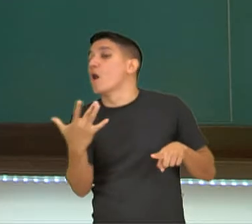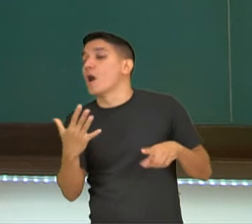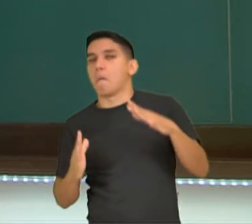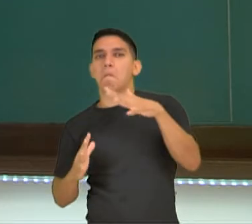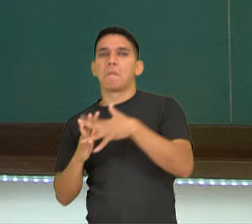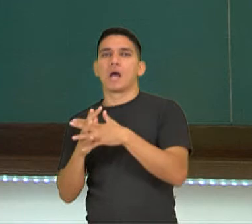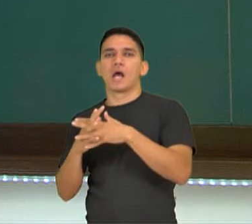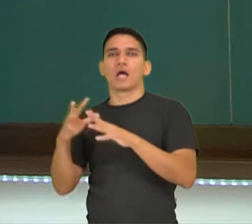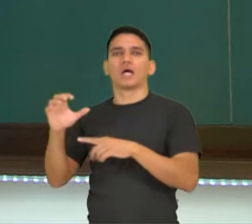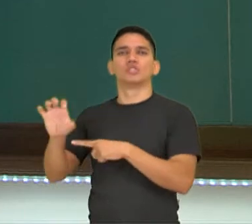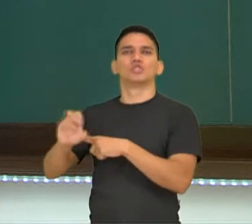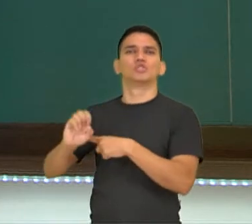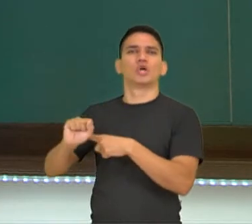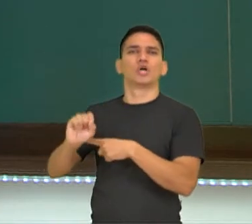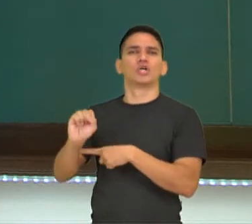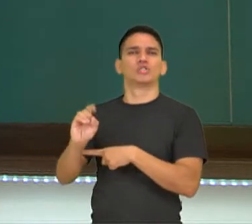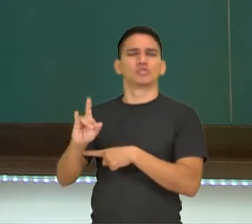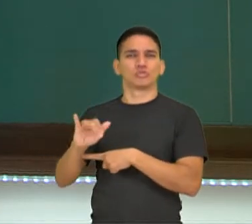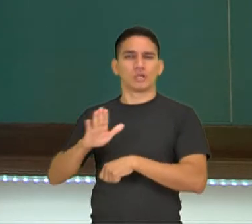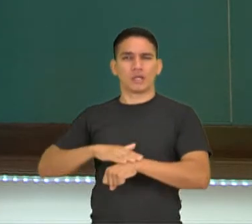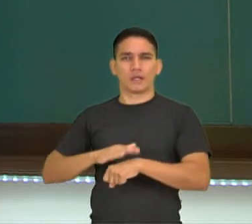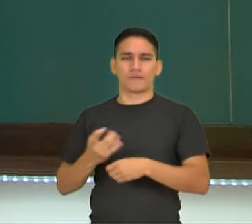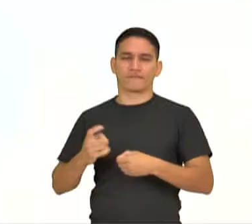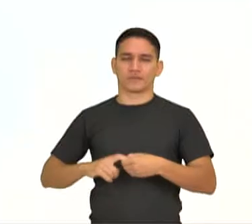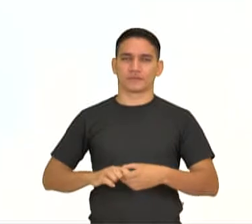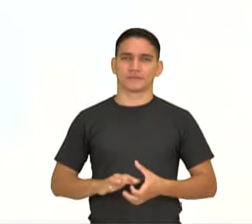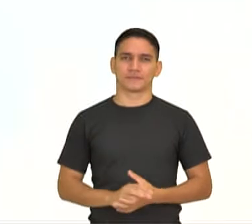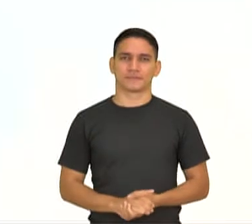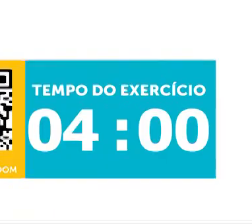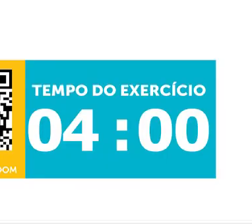máxima de sódio? Eu vou dar um tempinho para você e a gente já volta.